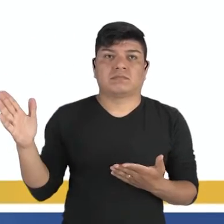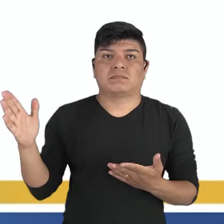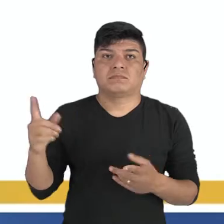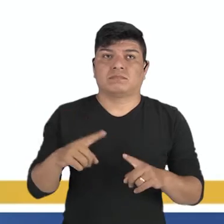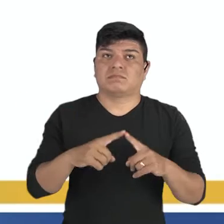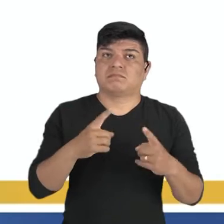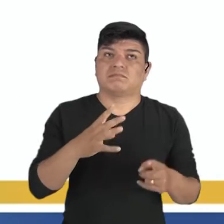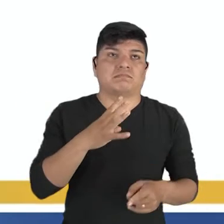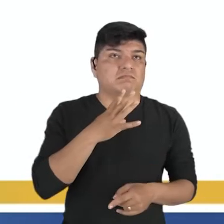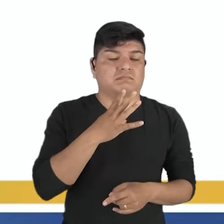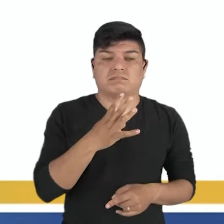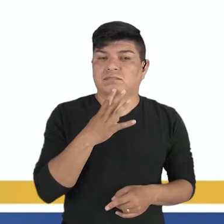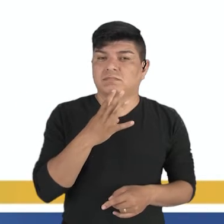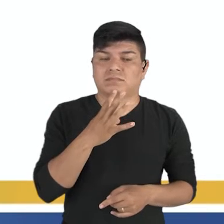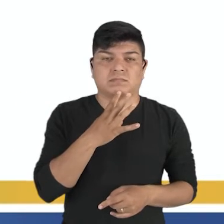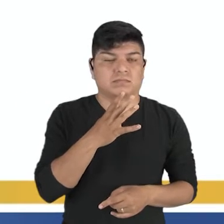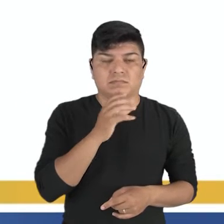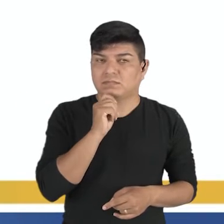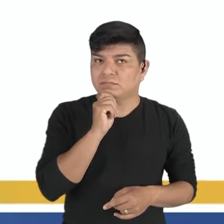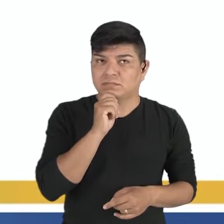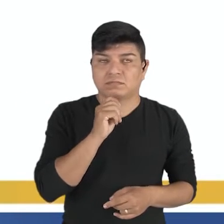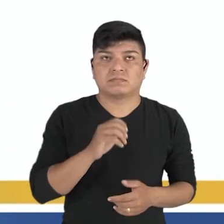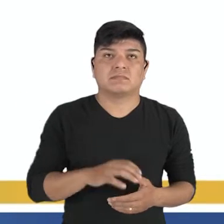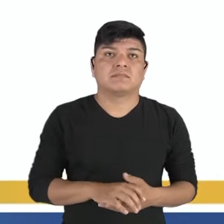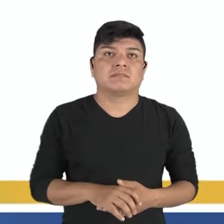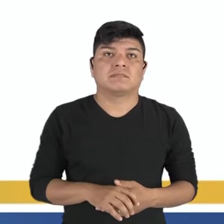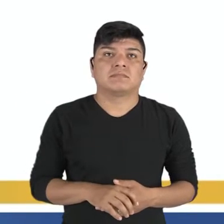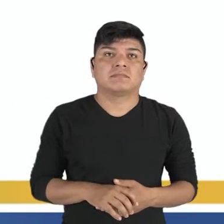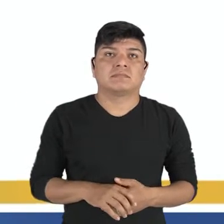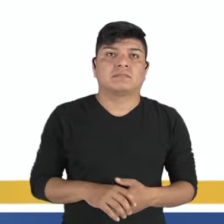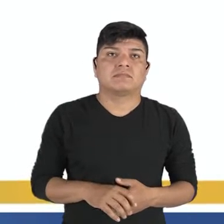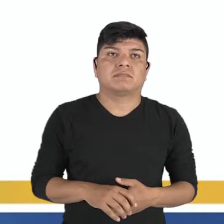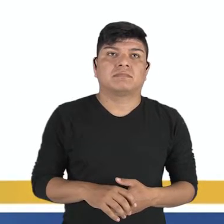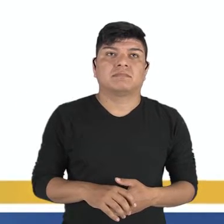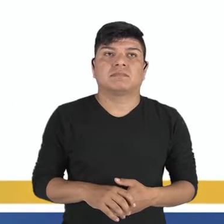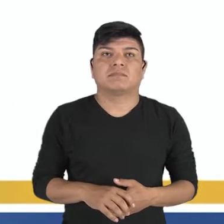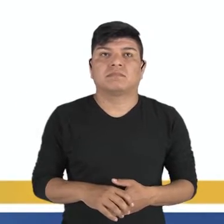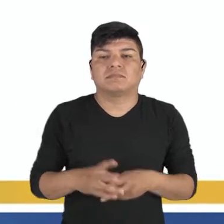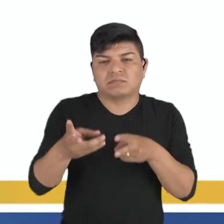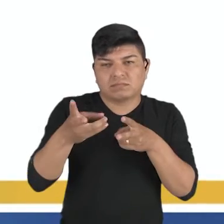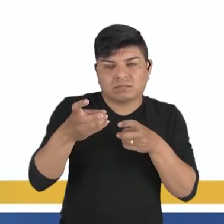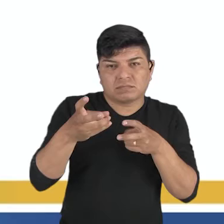mas quem não conhece já devem ter